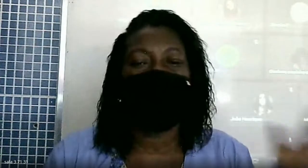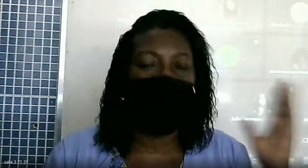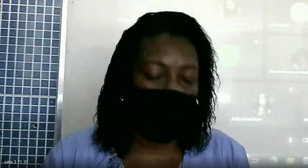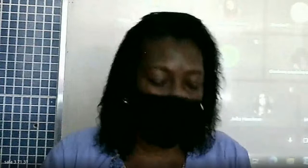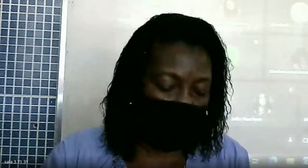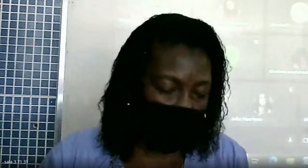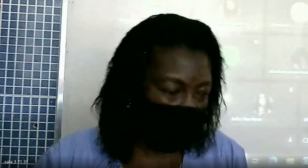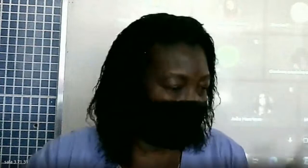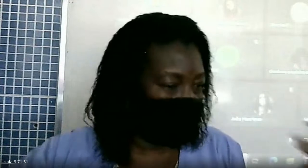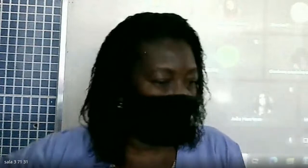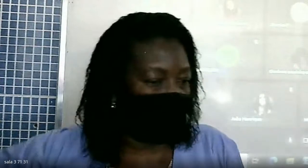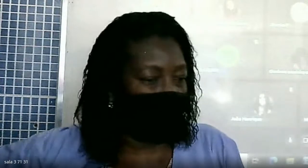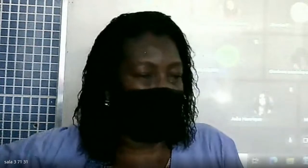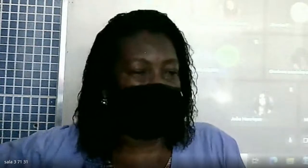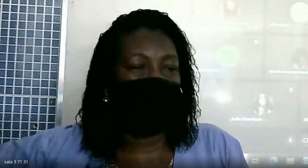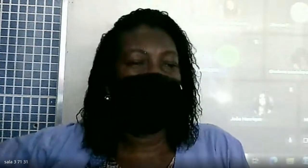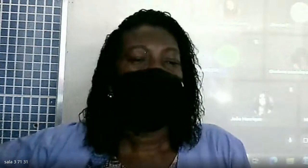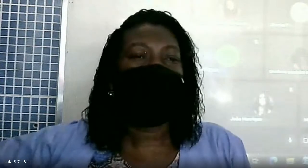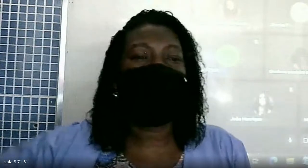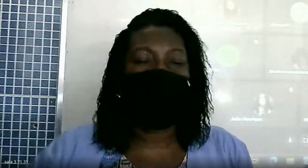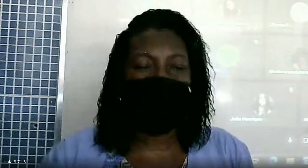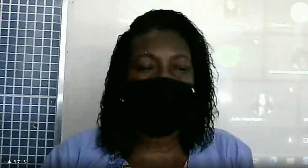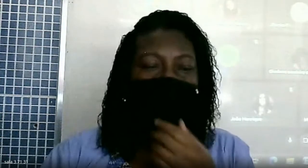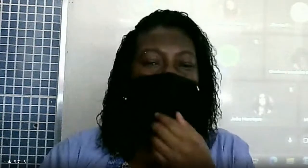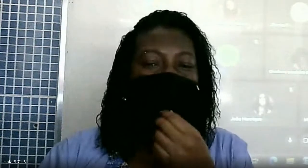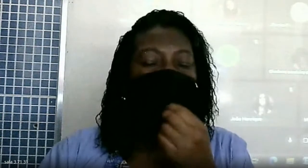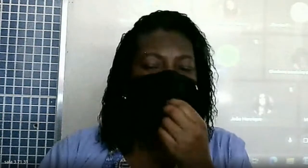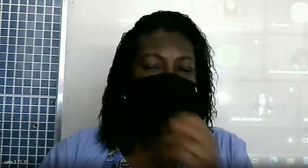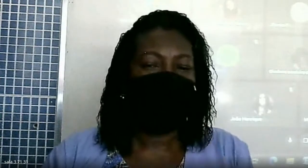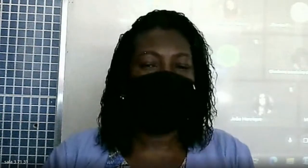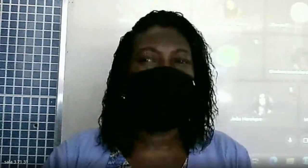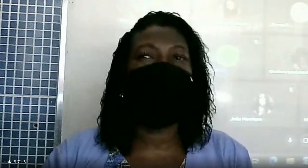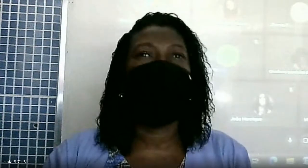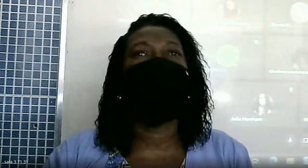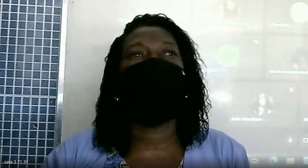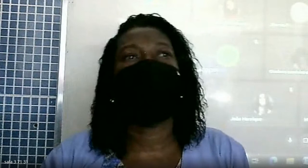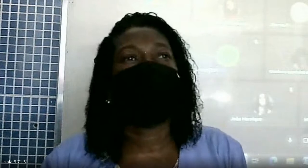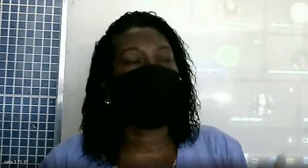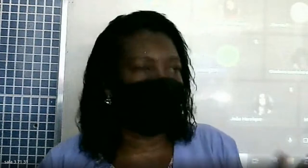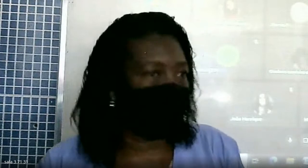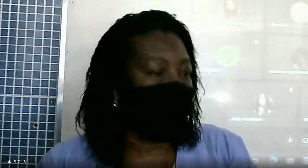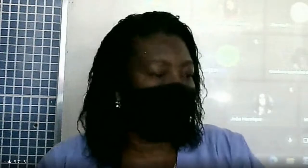fazer hip hop. Na outra escola que eu trabalho, tem um professor de dança